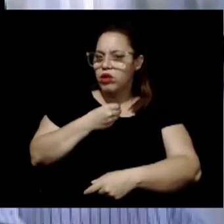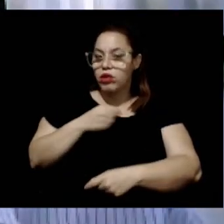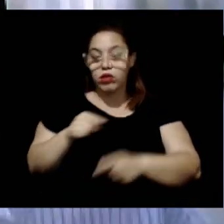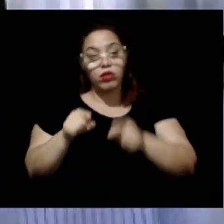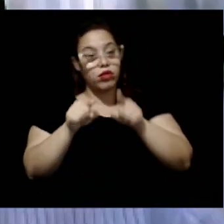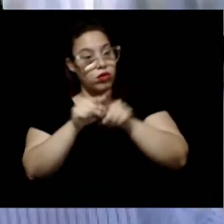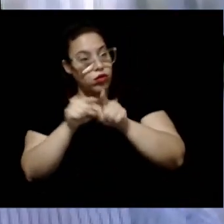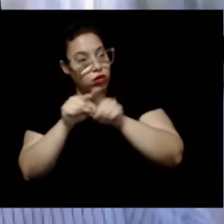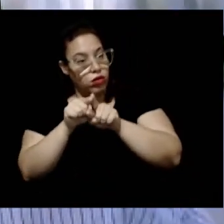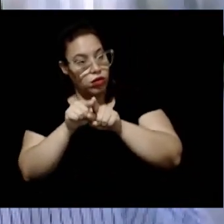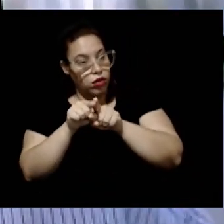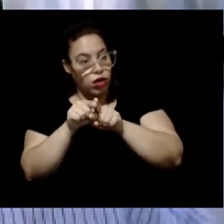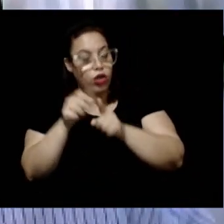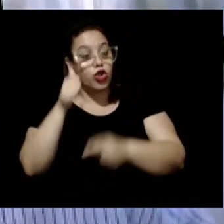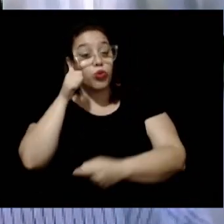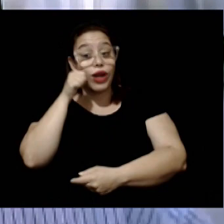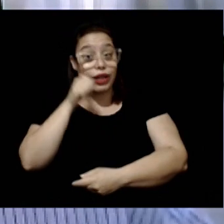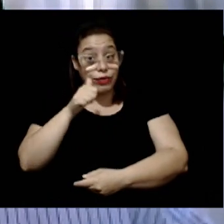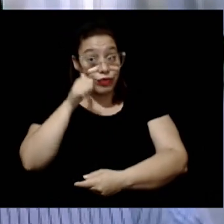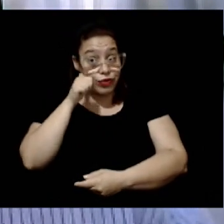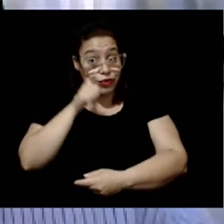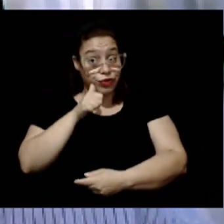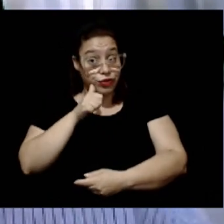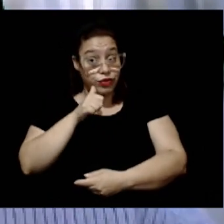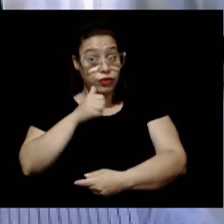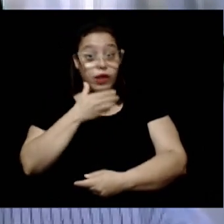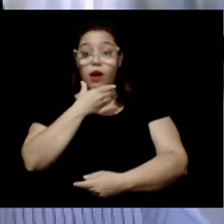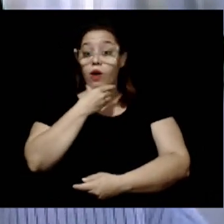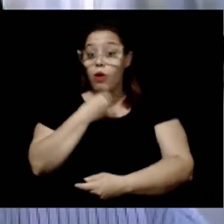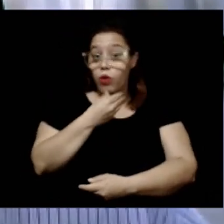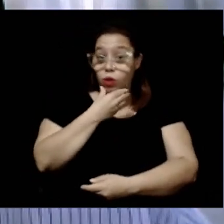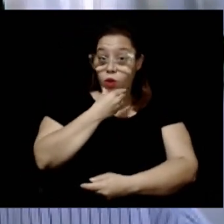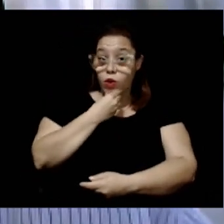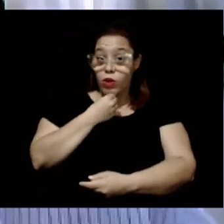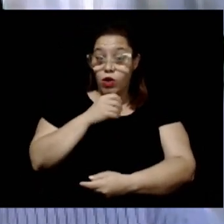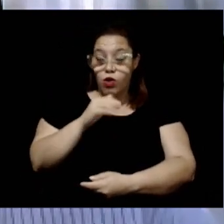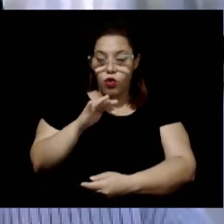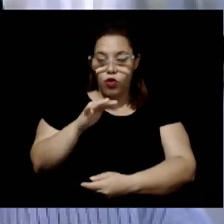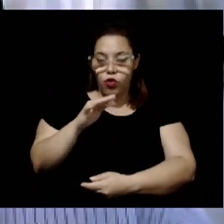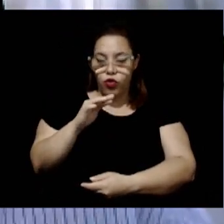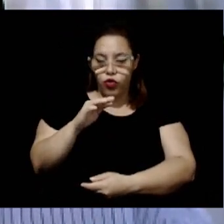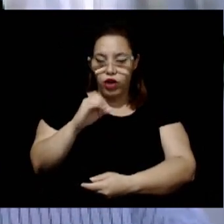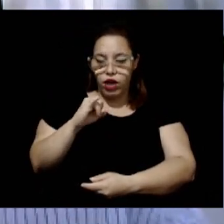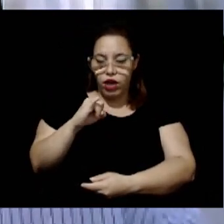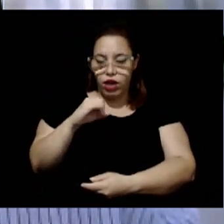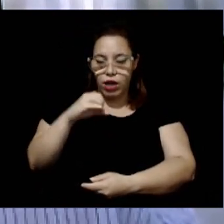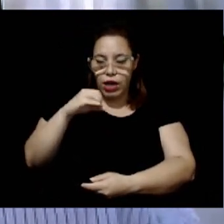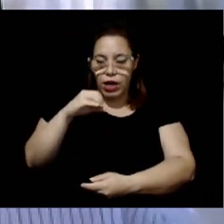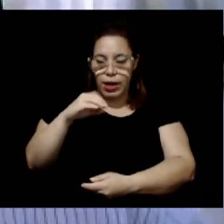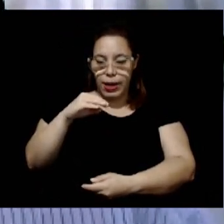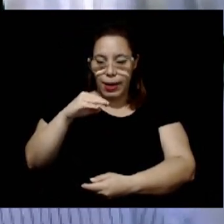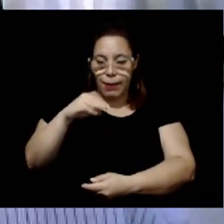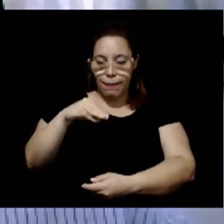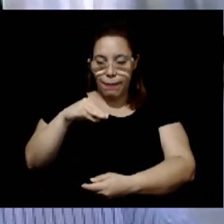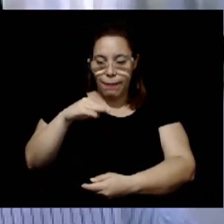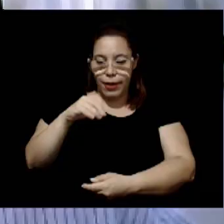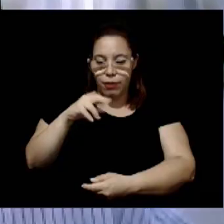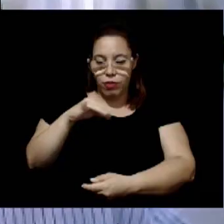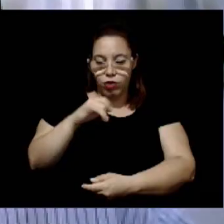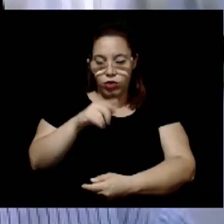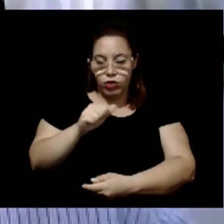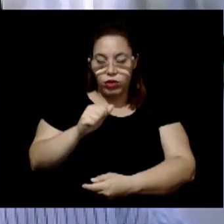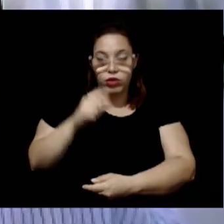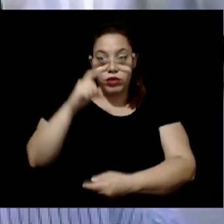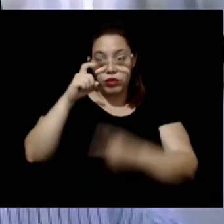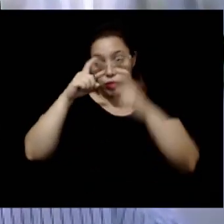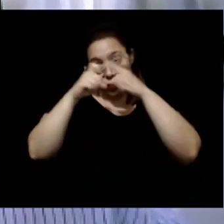de mulheres. Há homens, sim, com fibromialgia, em geral são casos até mais difíceis de conduzir, mas há um